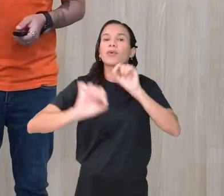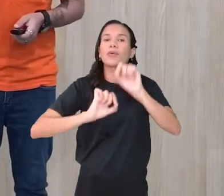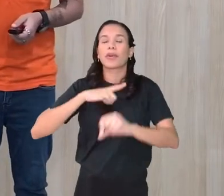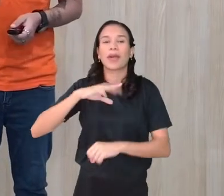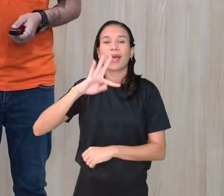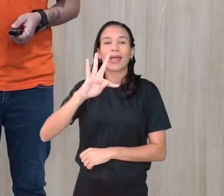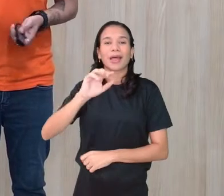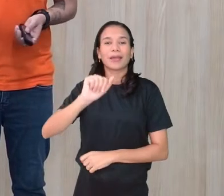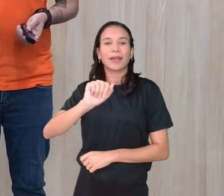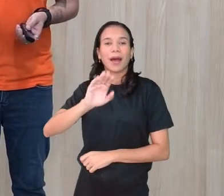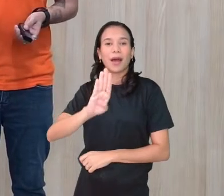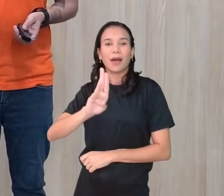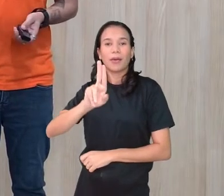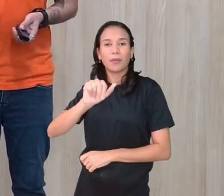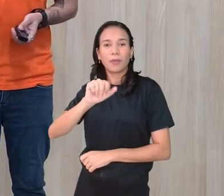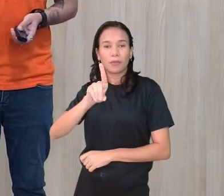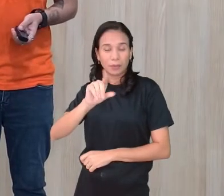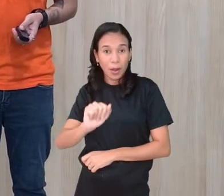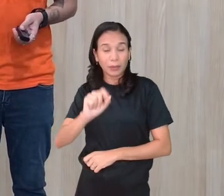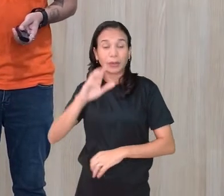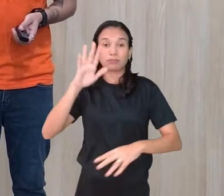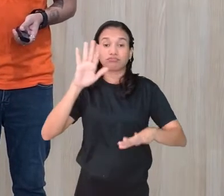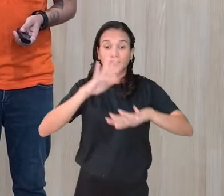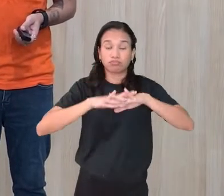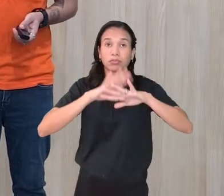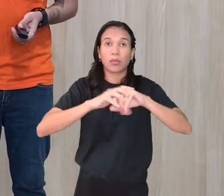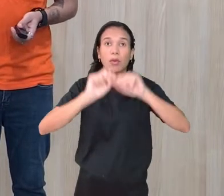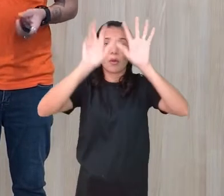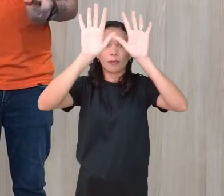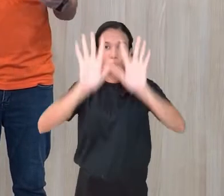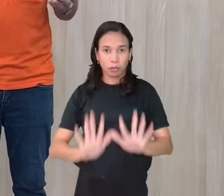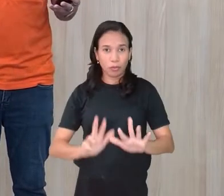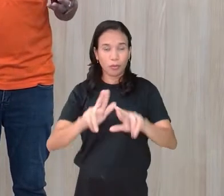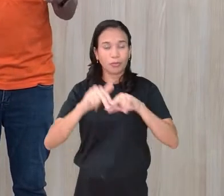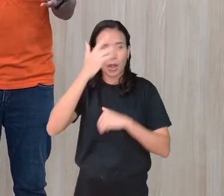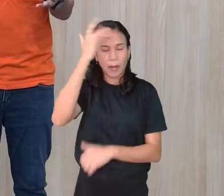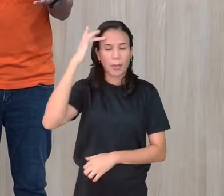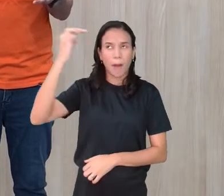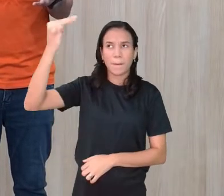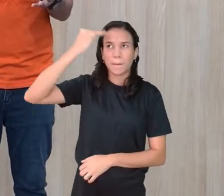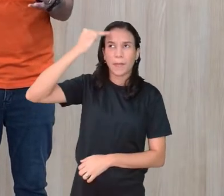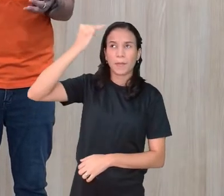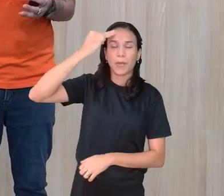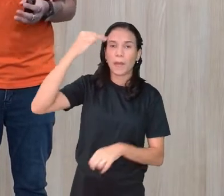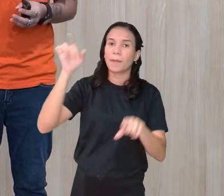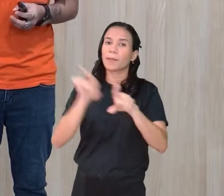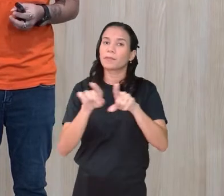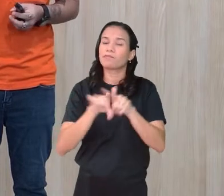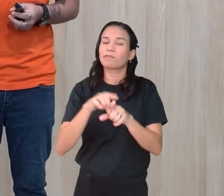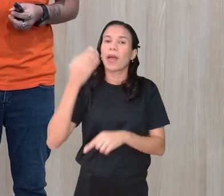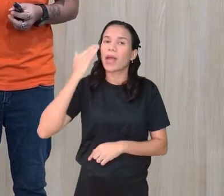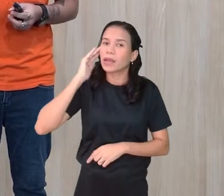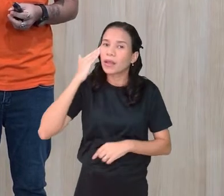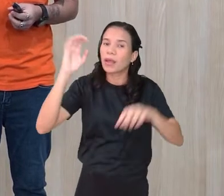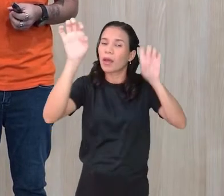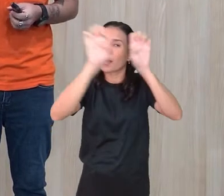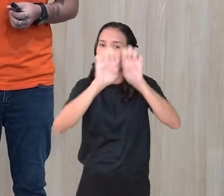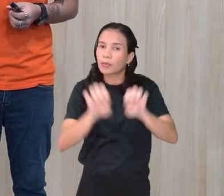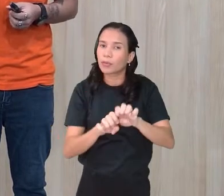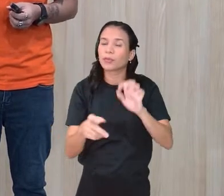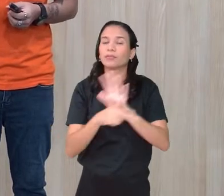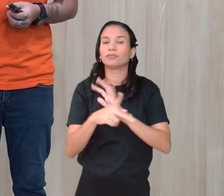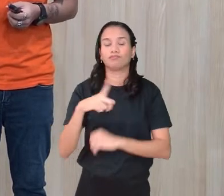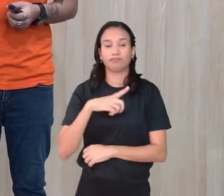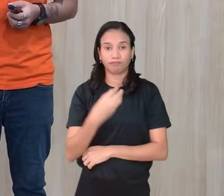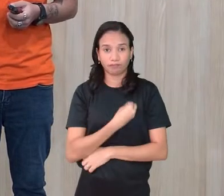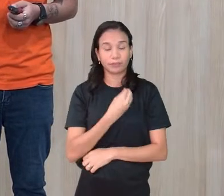certo? A gente vai trabalhar um pouco essa coisa de, além de você memorizar, tá bom? Mas é bom você entender a estrutura de uma tabuada, porque a